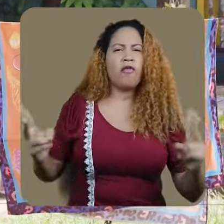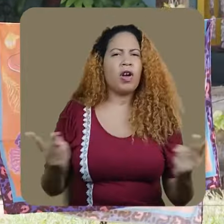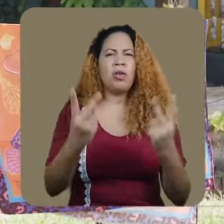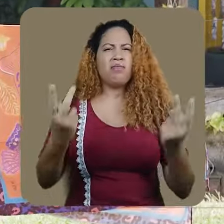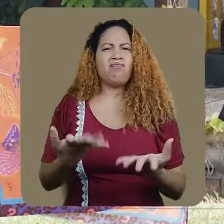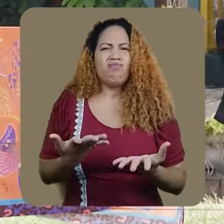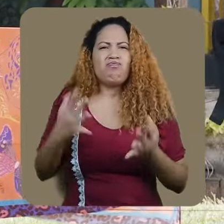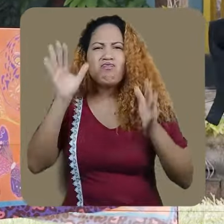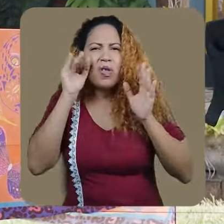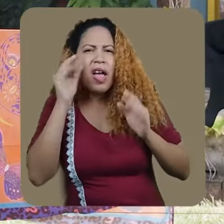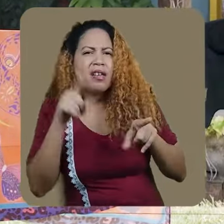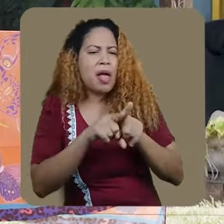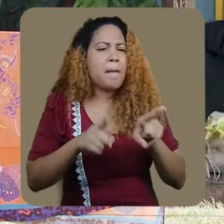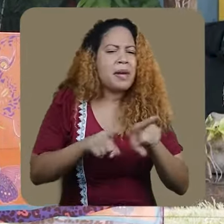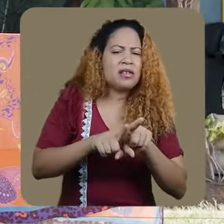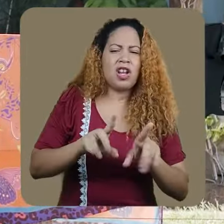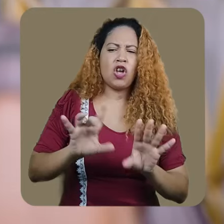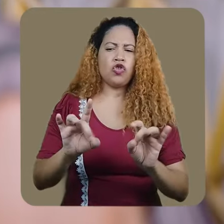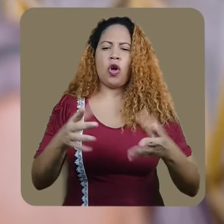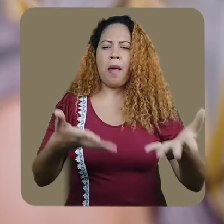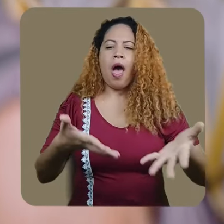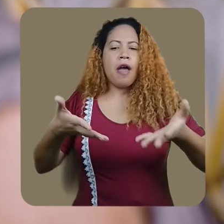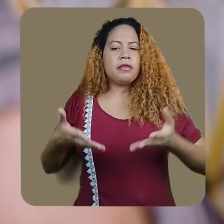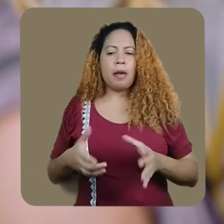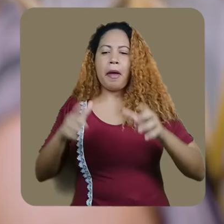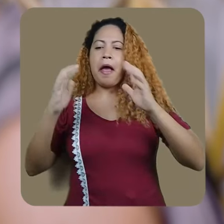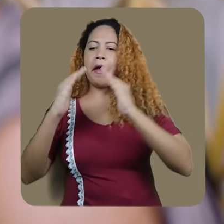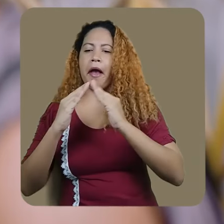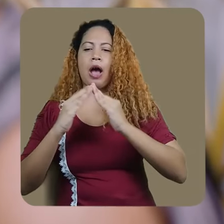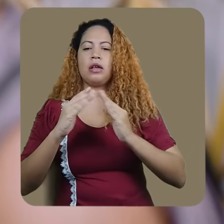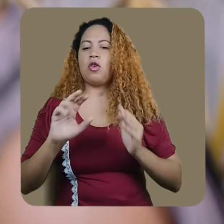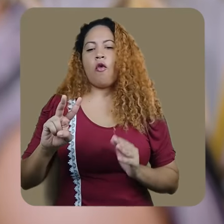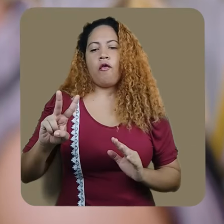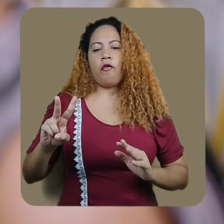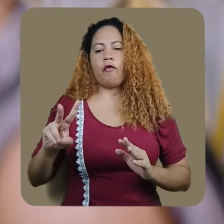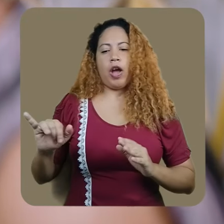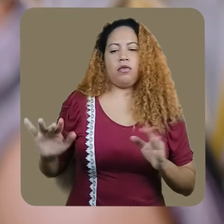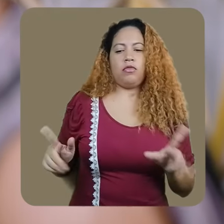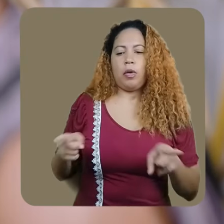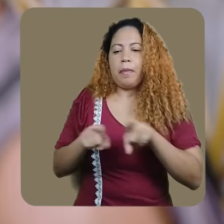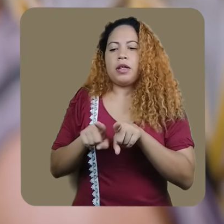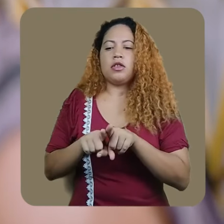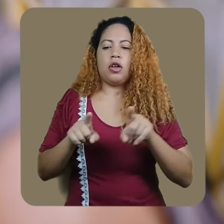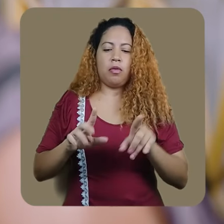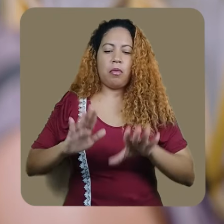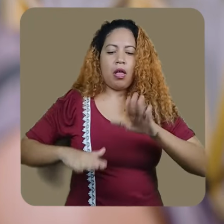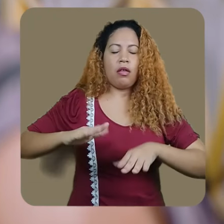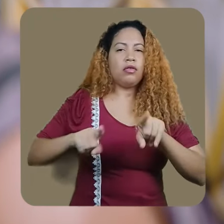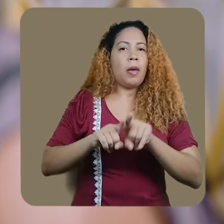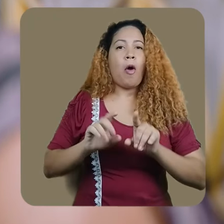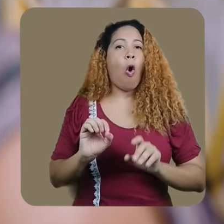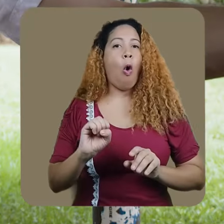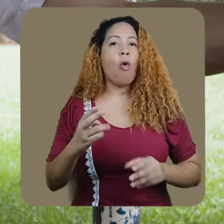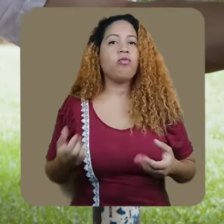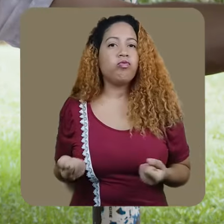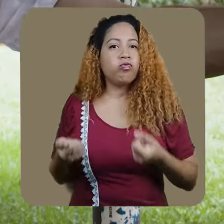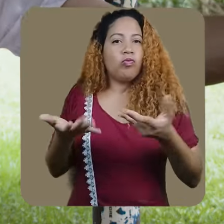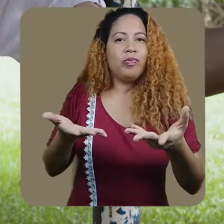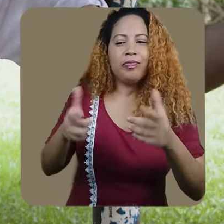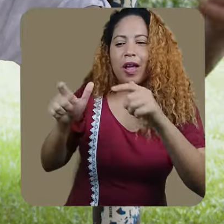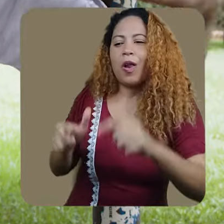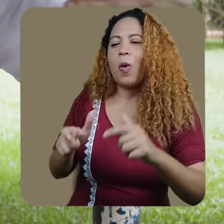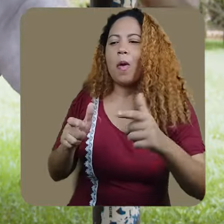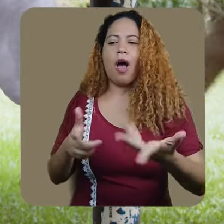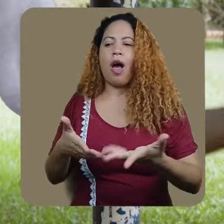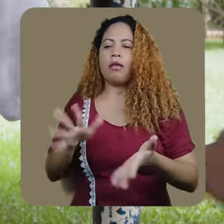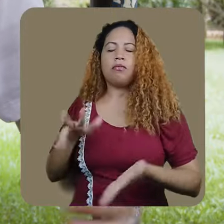interessa se essa pessoa parceira é uma pessoa que vai te hospedar, é uma pessoa que vai tocar junto com você ou é uma pessoa que vai oferecer um lugar para